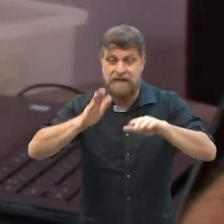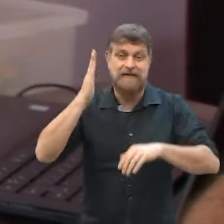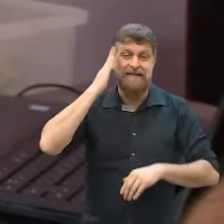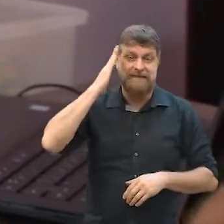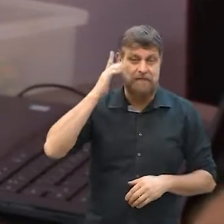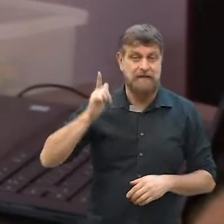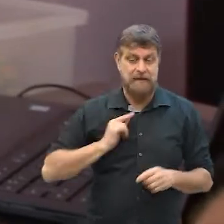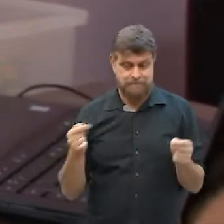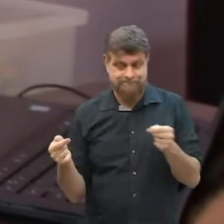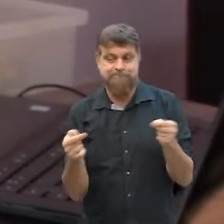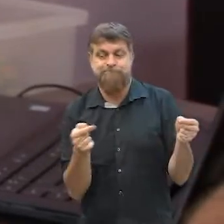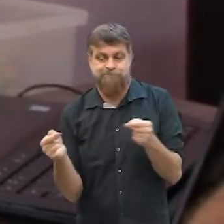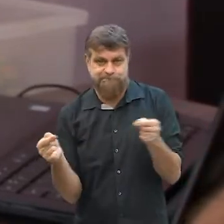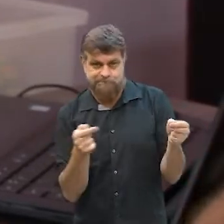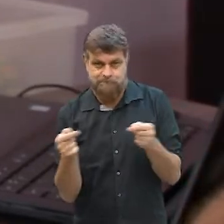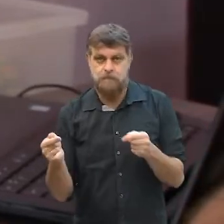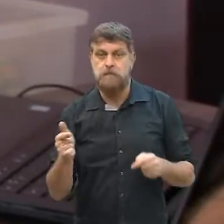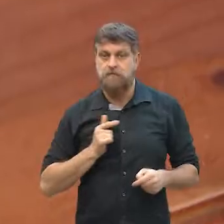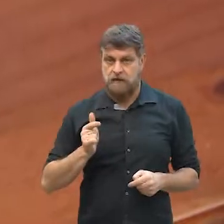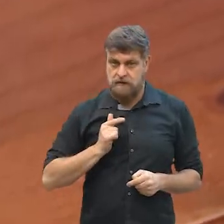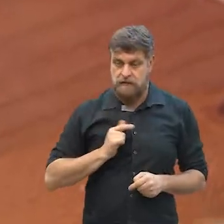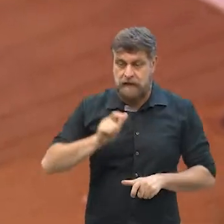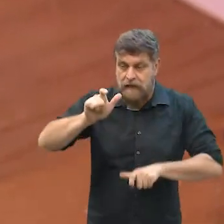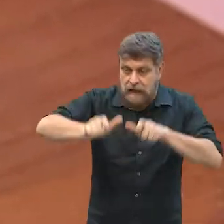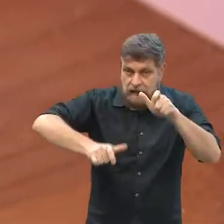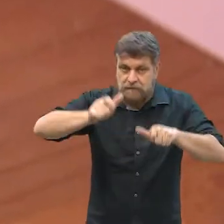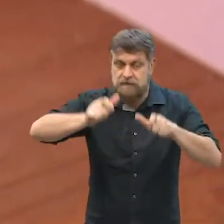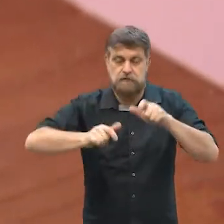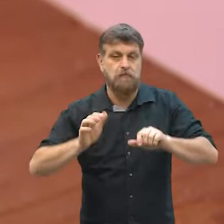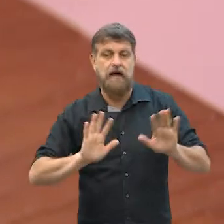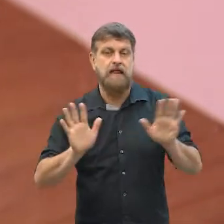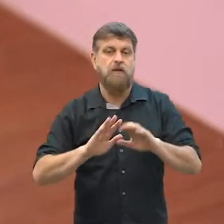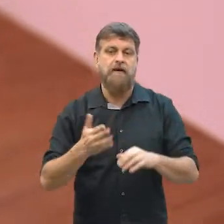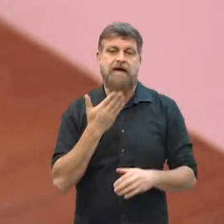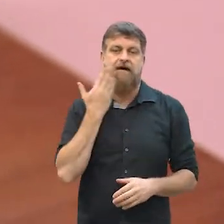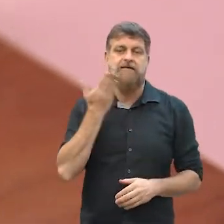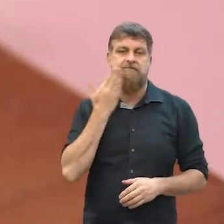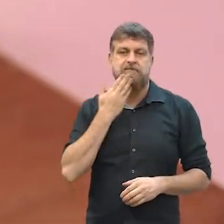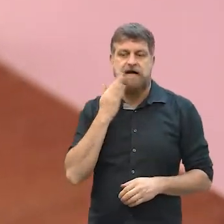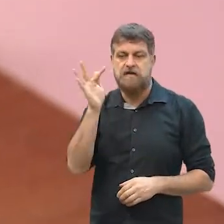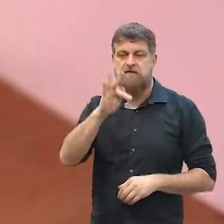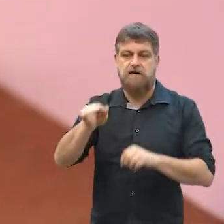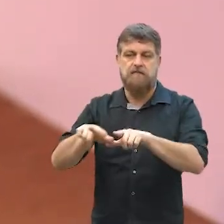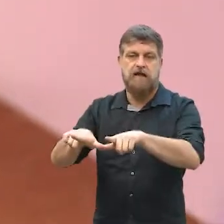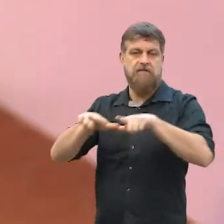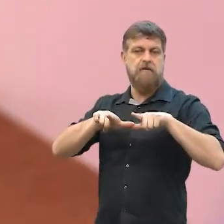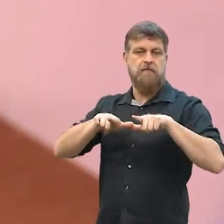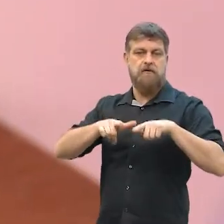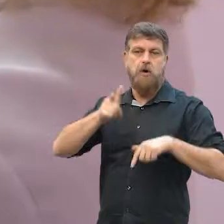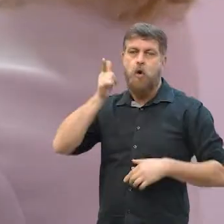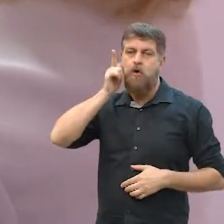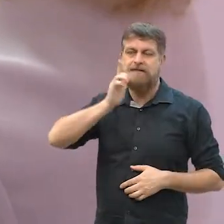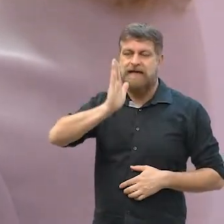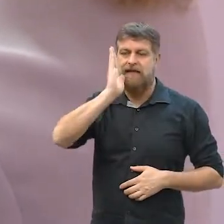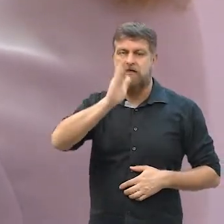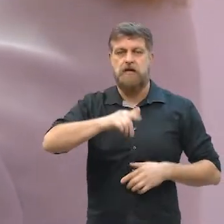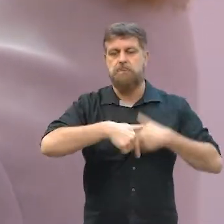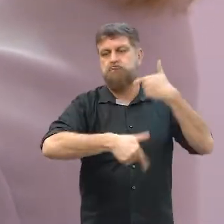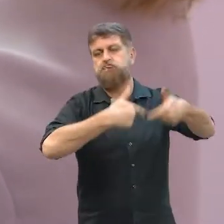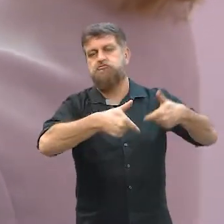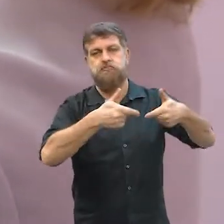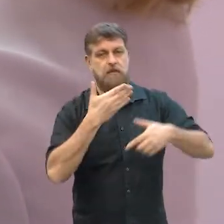é muito concorrido, Claro. A área de trabalho, né? Então eu não estou dizendo que você sai da profissão e consegue